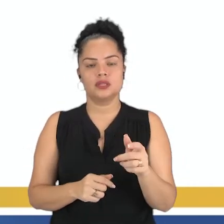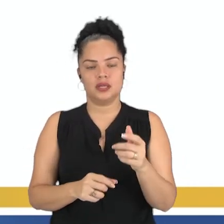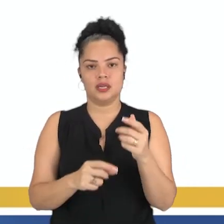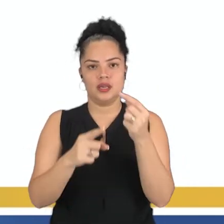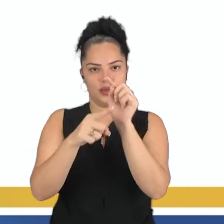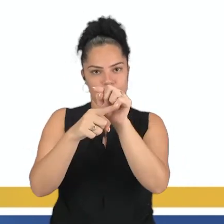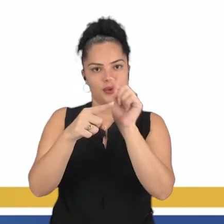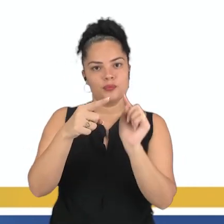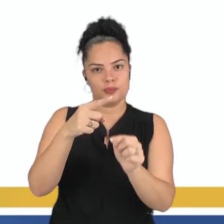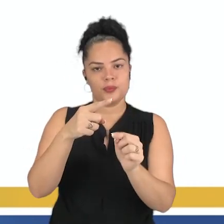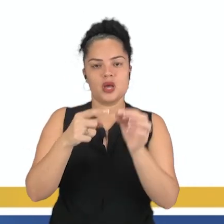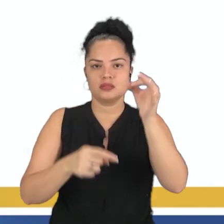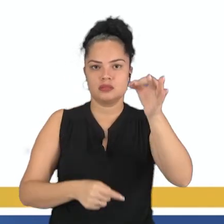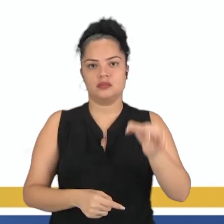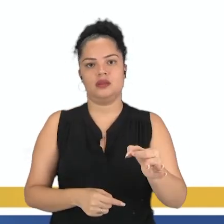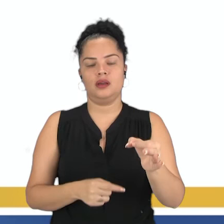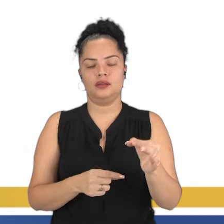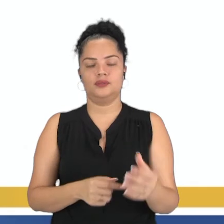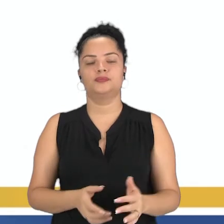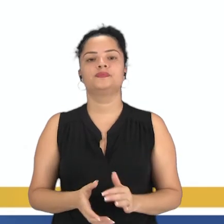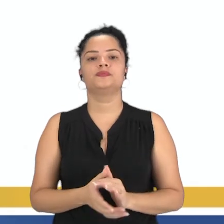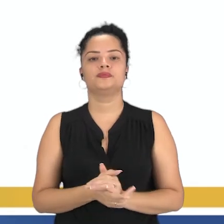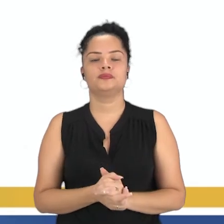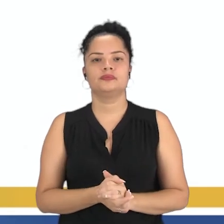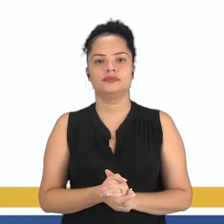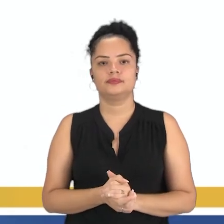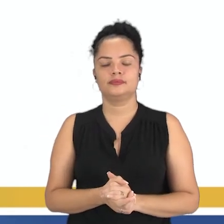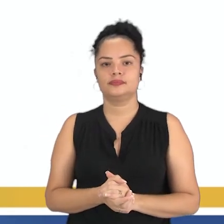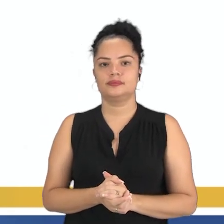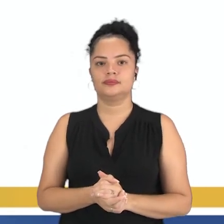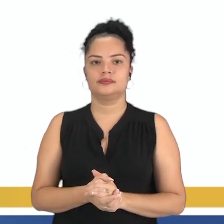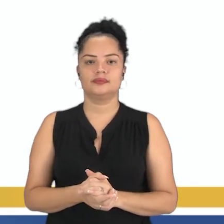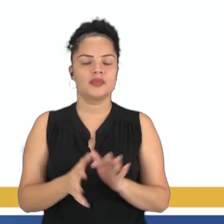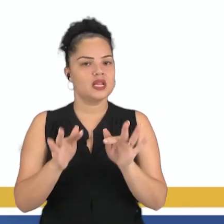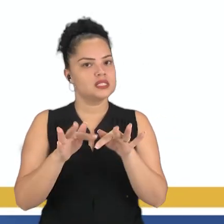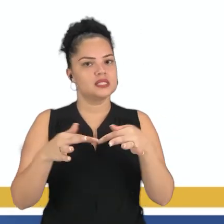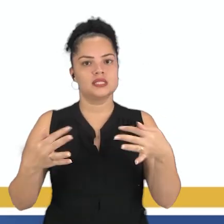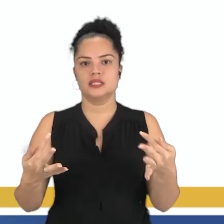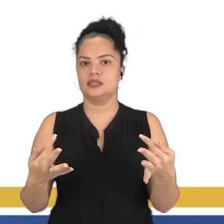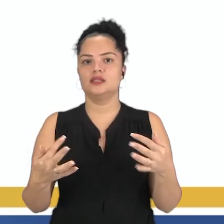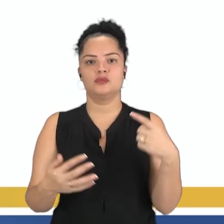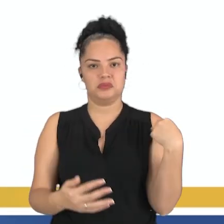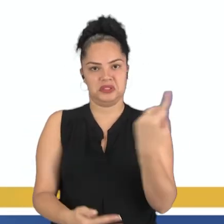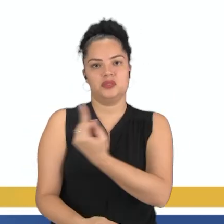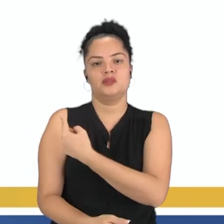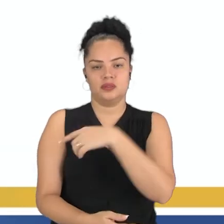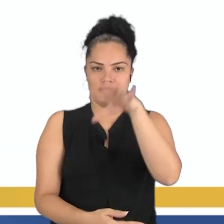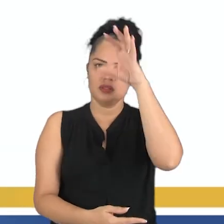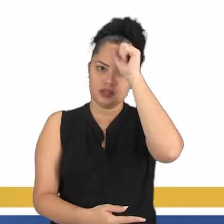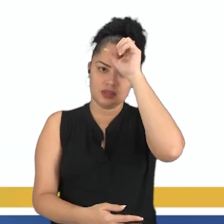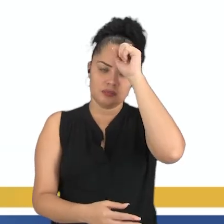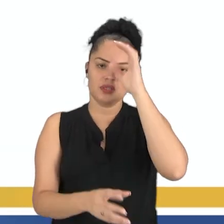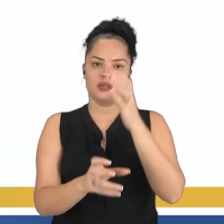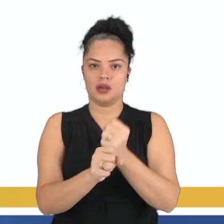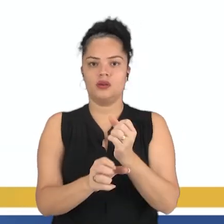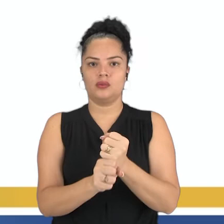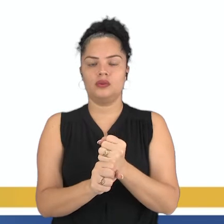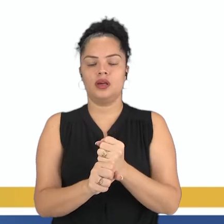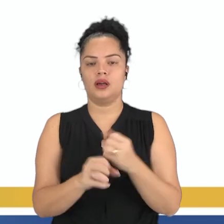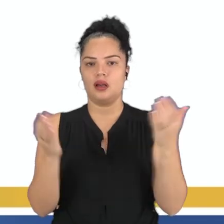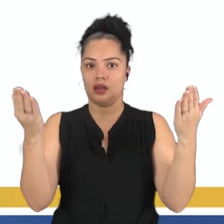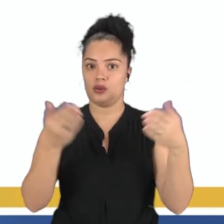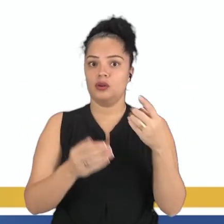de decimais exatos em uma divisão de números inteiros, que é mais simples e que a gente sabe fazer, ok? Então vamos lá